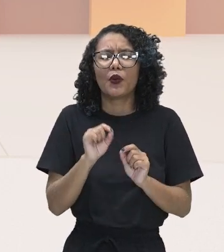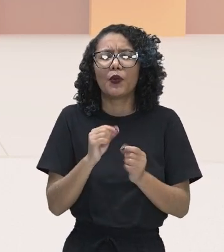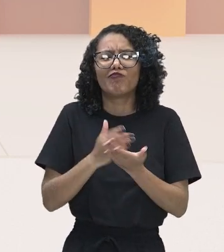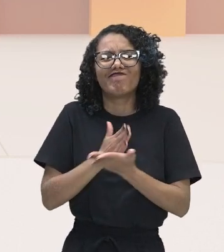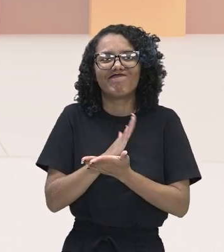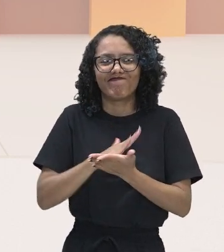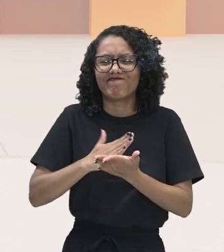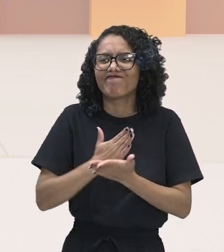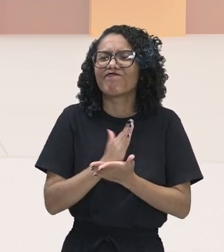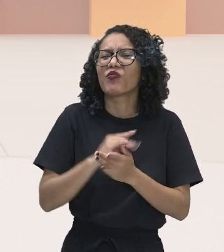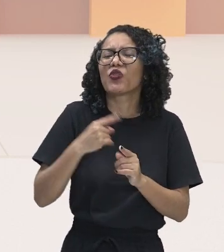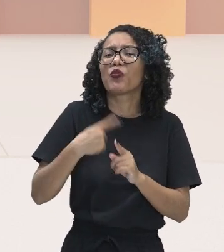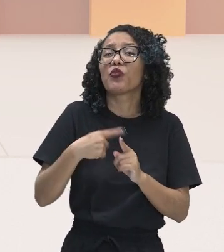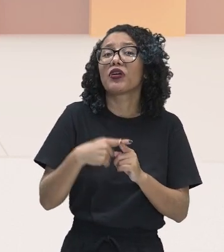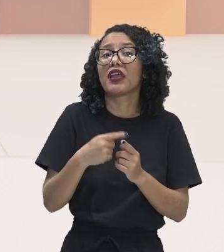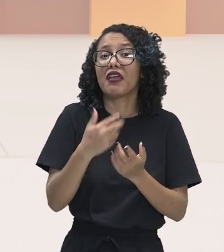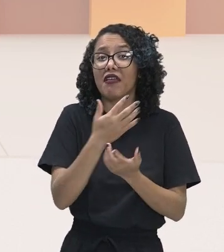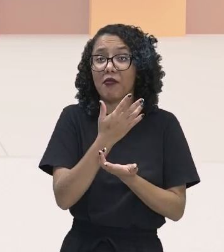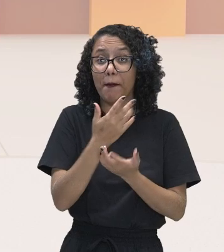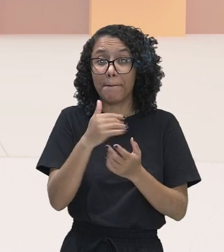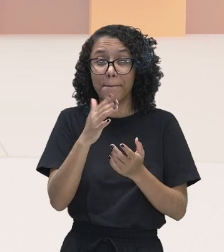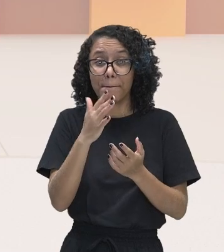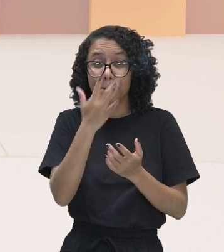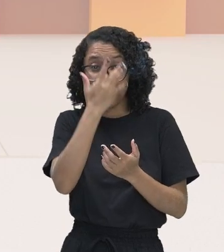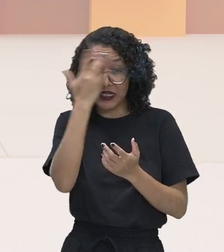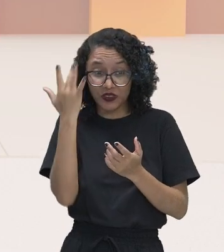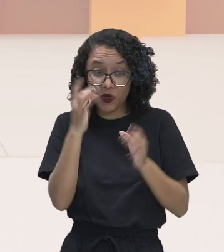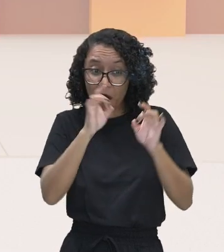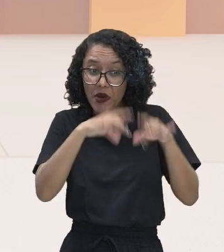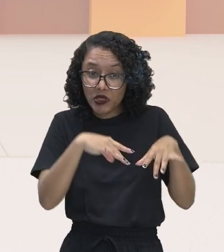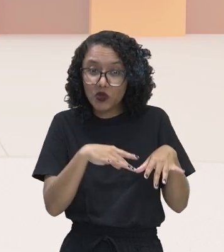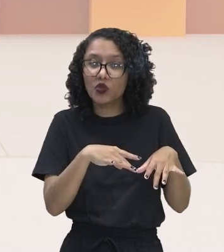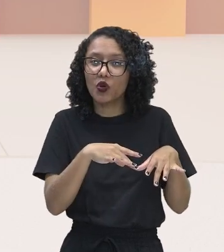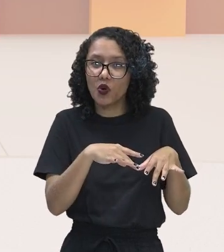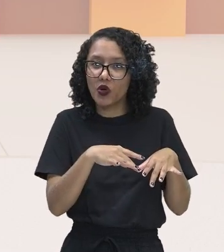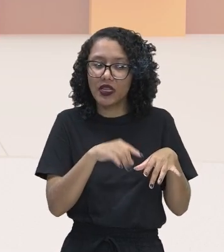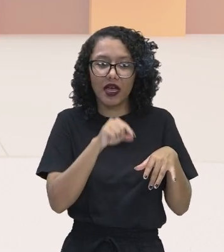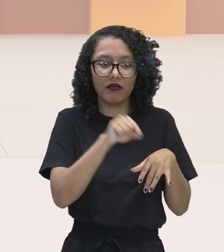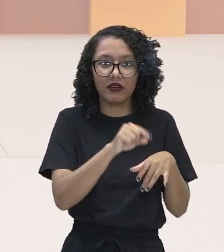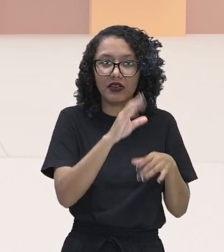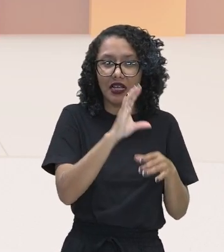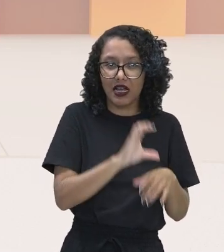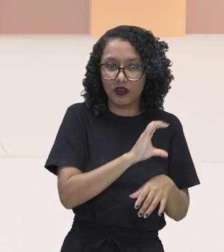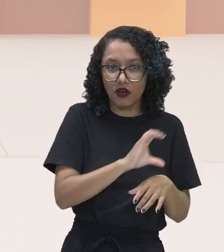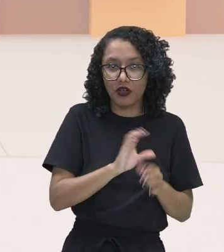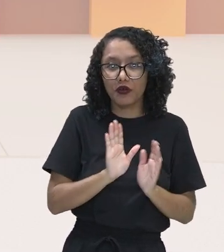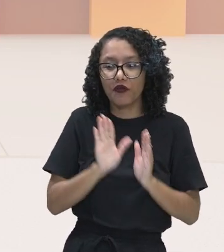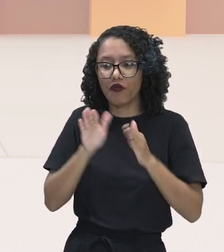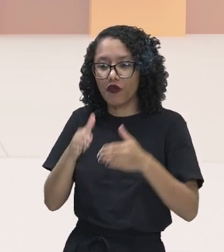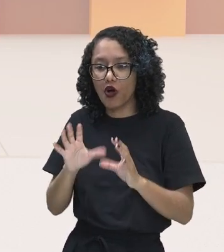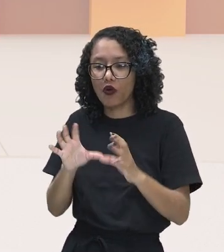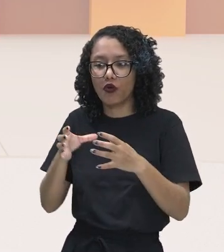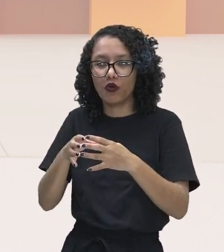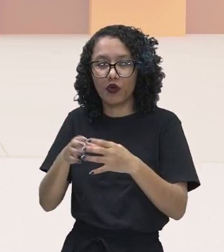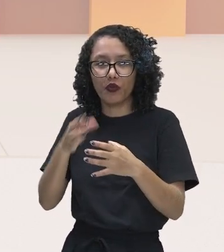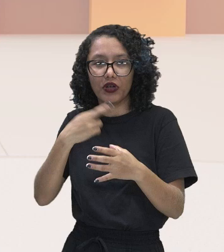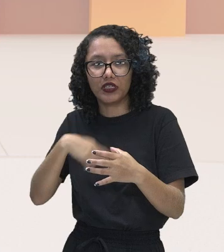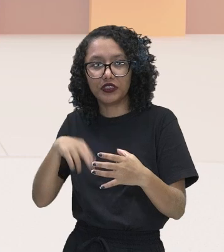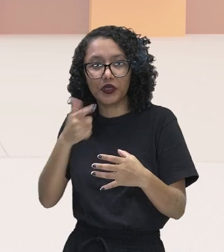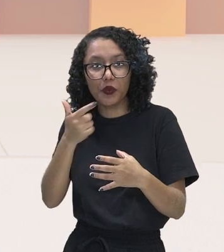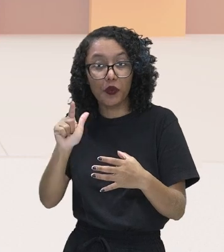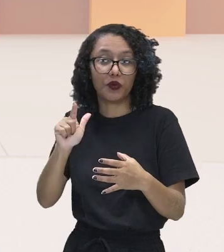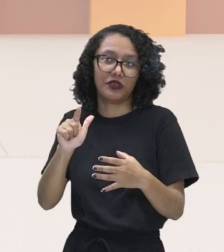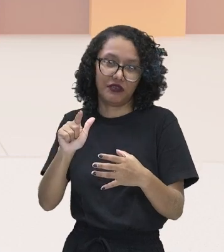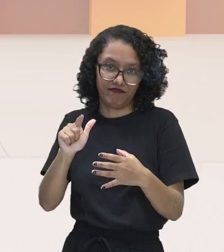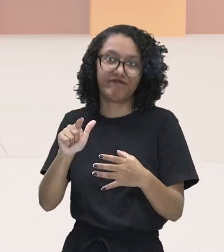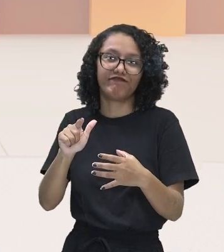vários fiéis que vão seguir Antônio Conselheiro até essa nova comunidade. Isso vai levar o governo